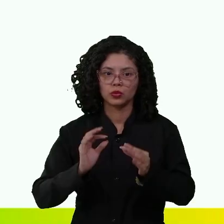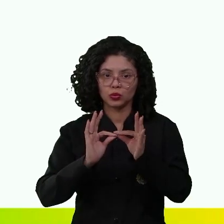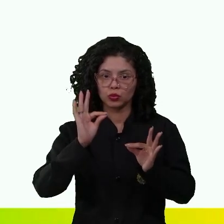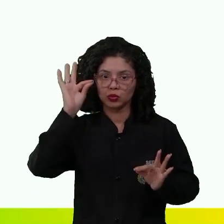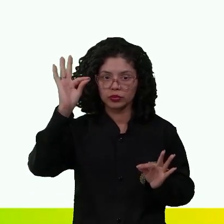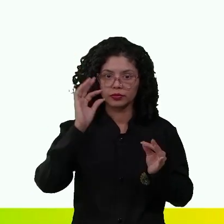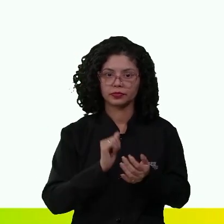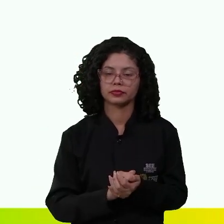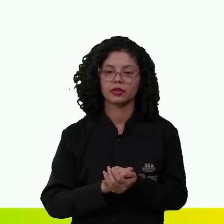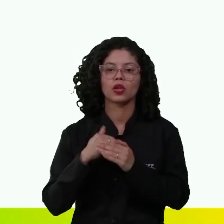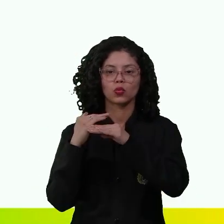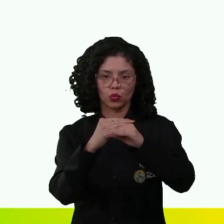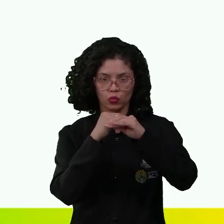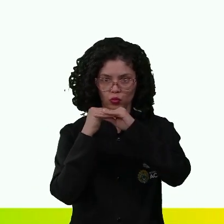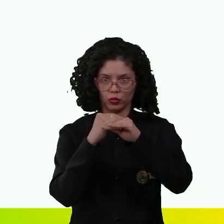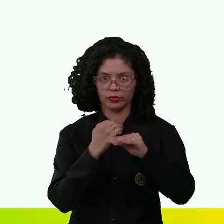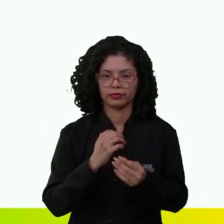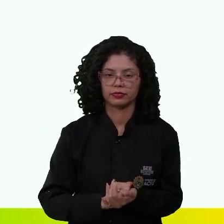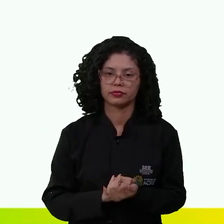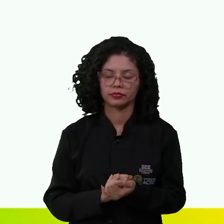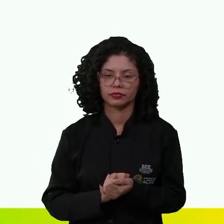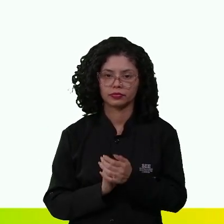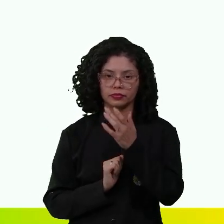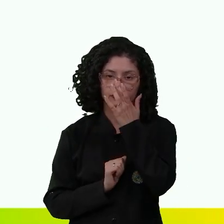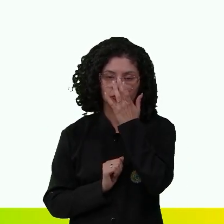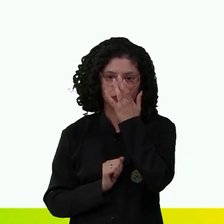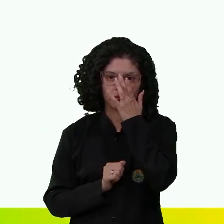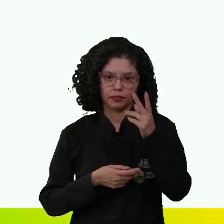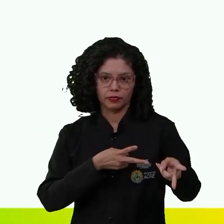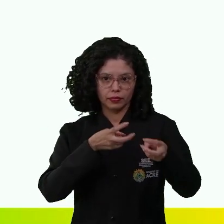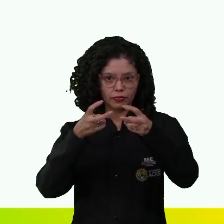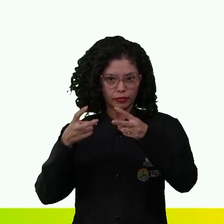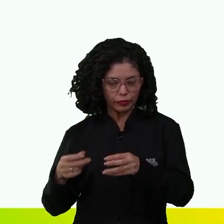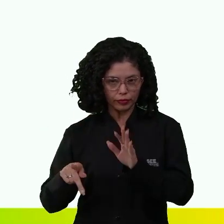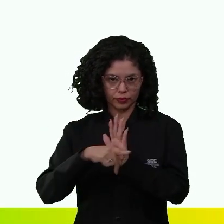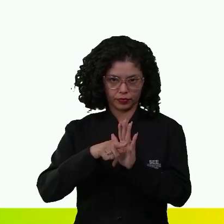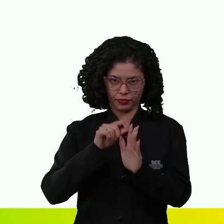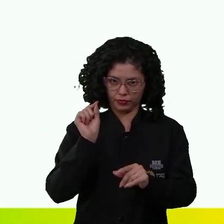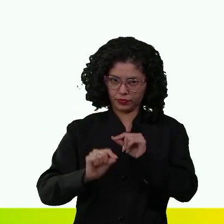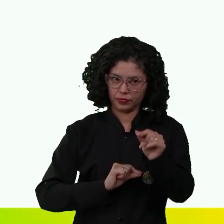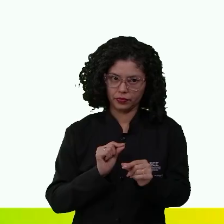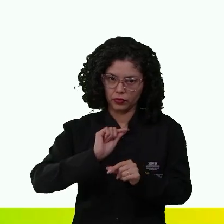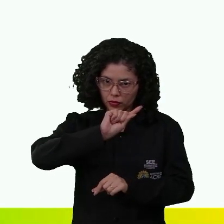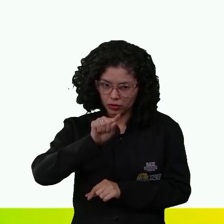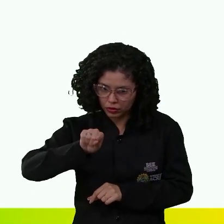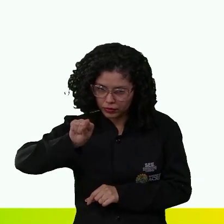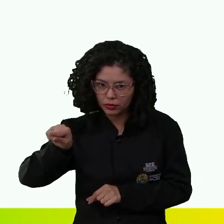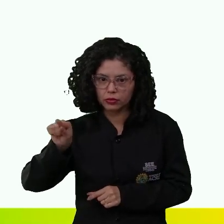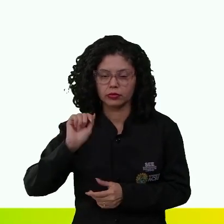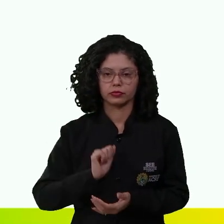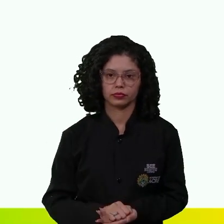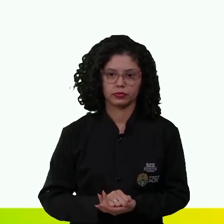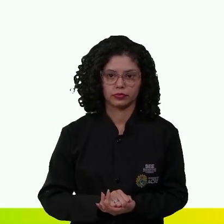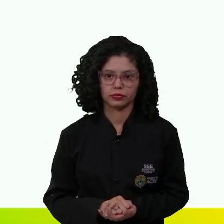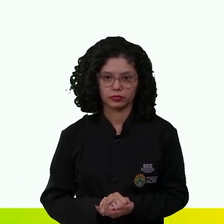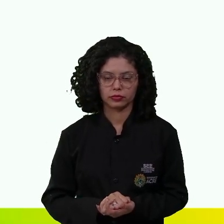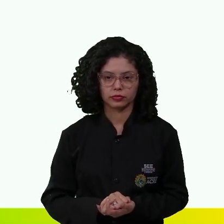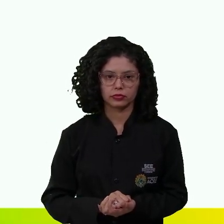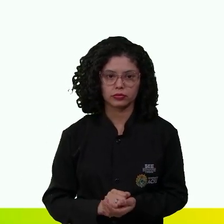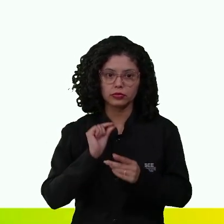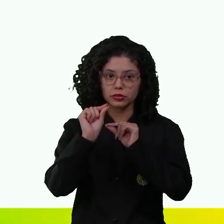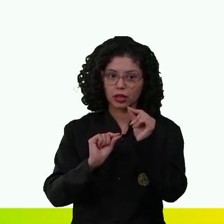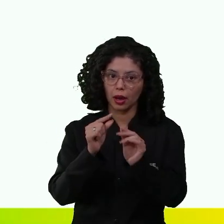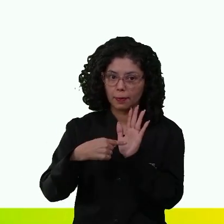dos lados correspondentes proporcionais. E nós denotaremos por esse símbolo aqui